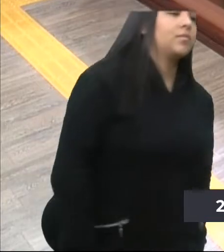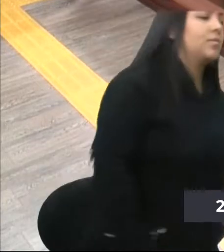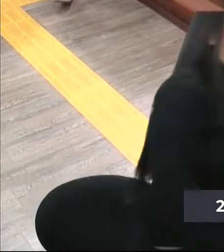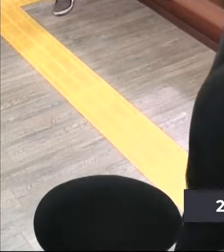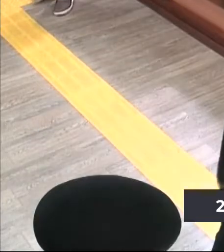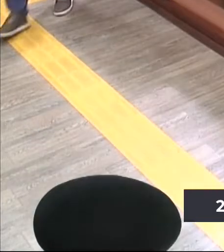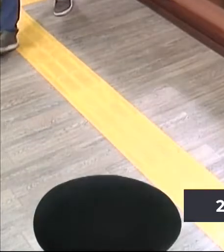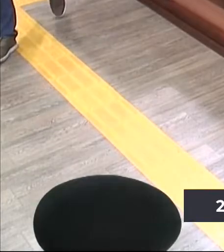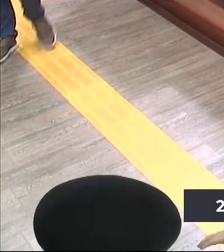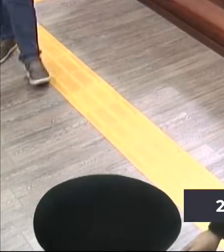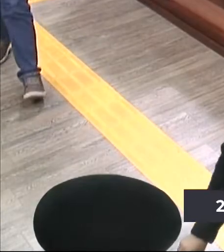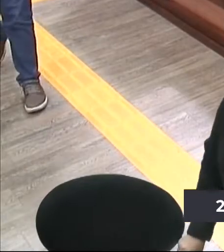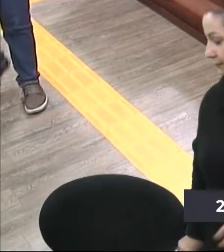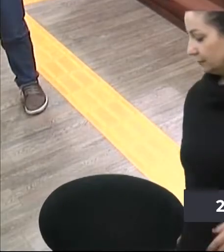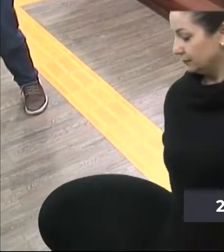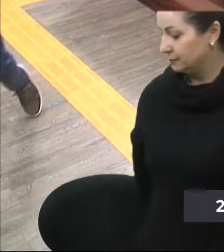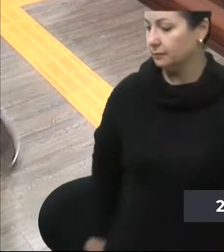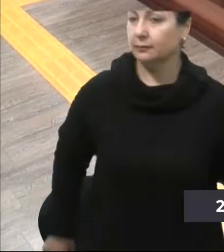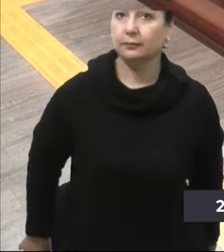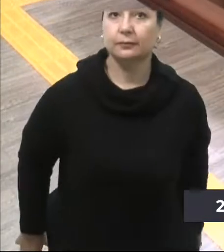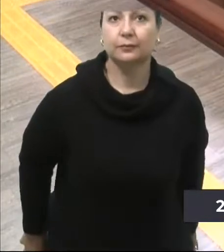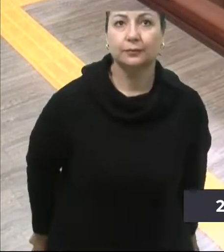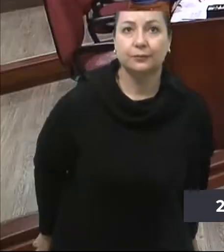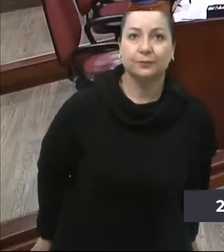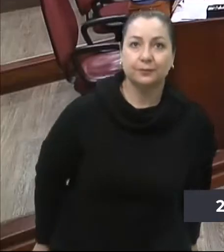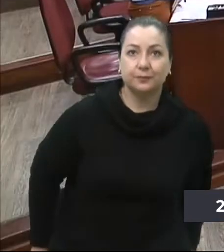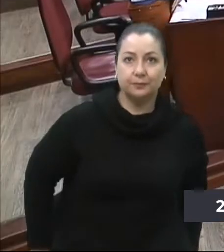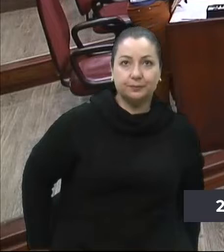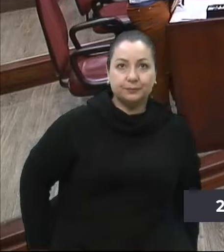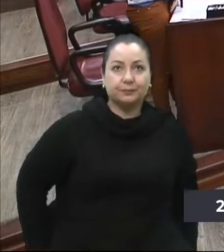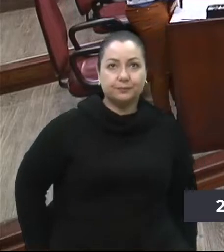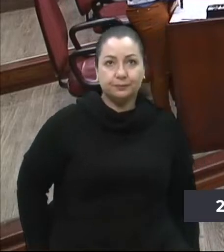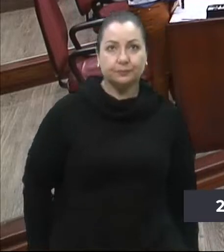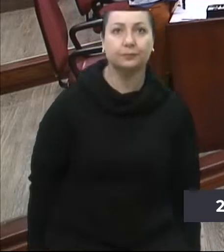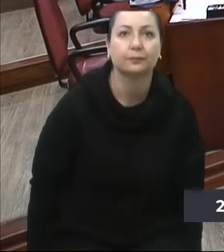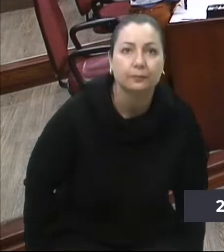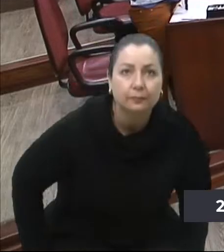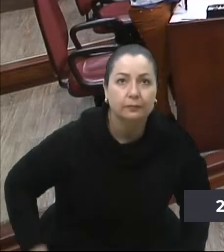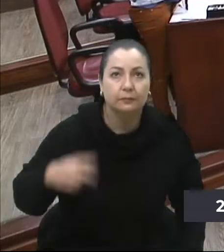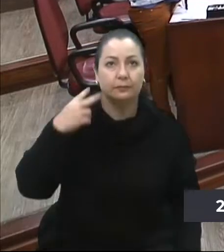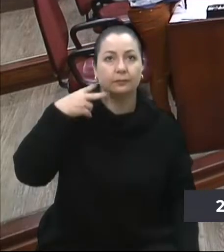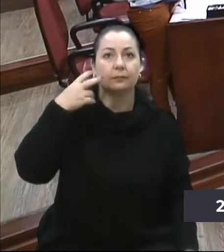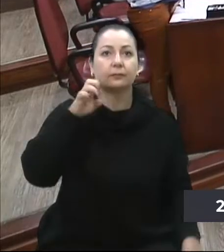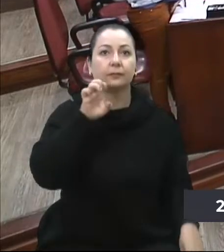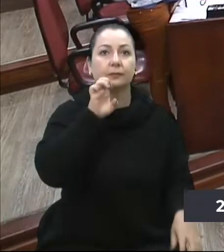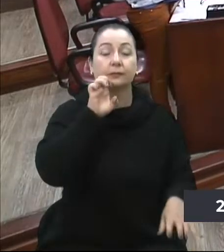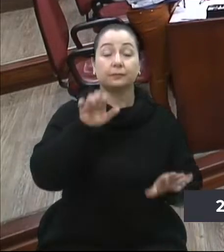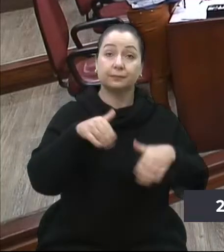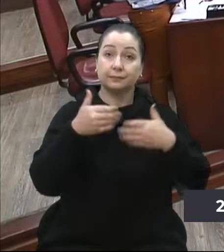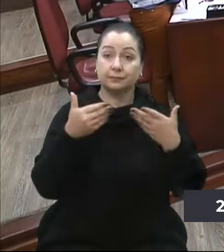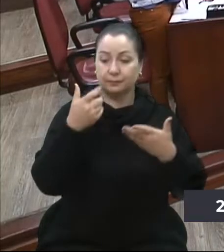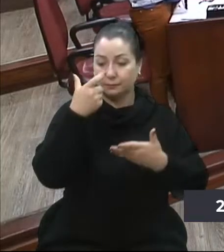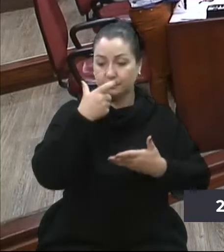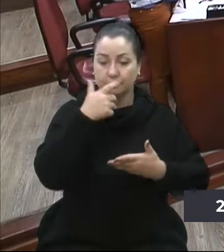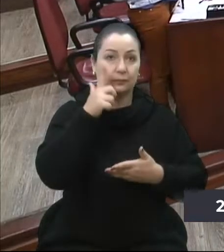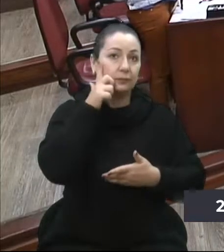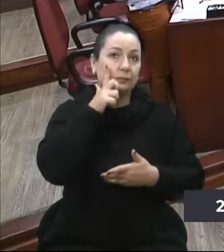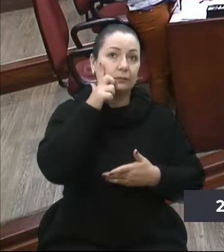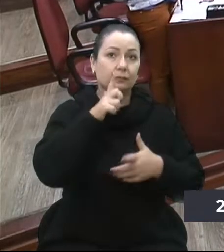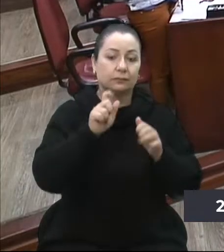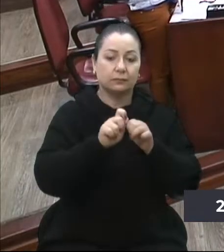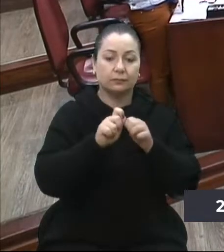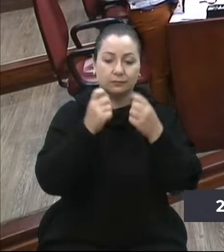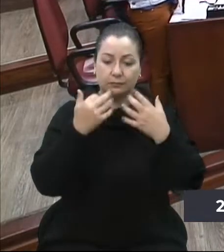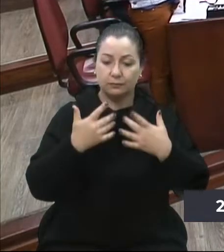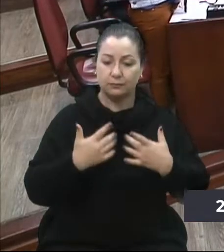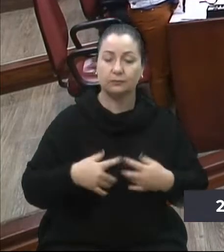Peço a palavra. Vereadora Estela. Então, eu acho que o Lucas já fez uma ótima explanação sobre o assunto. Eu só vou colocar